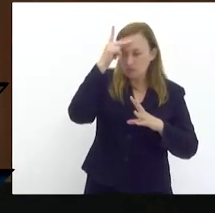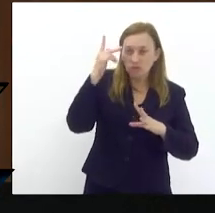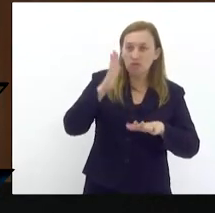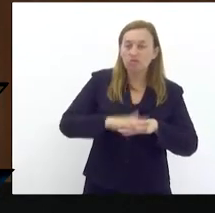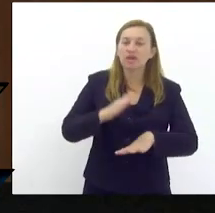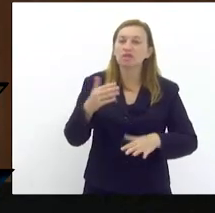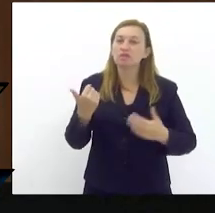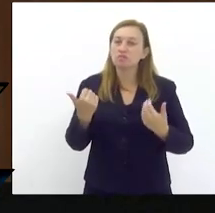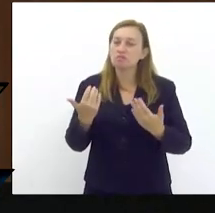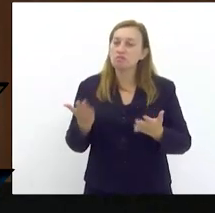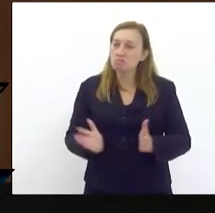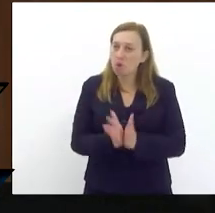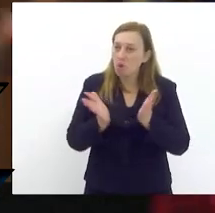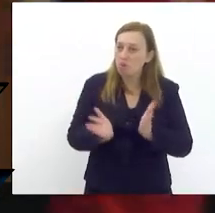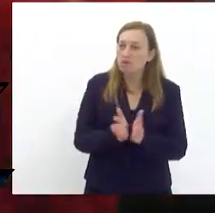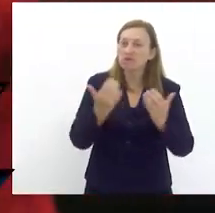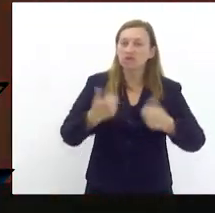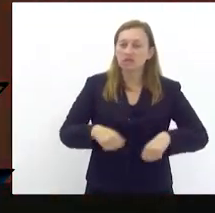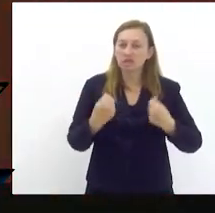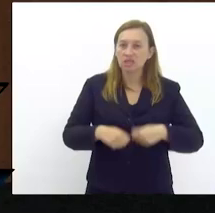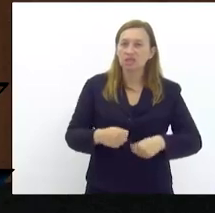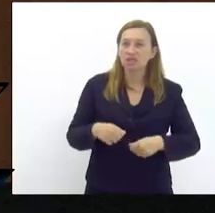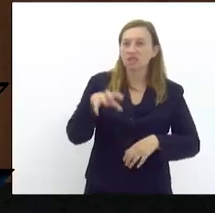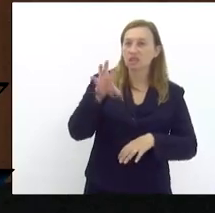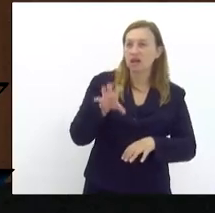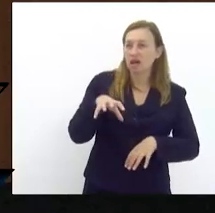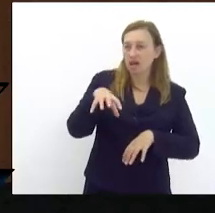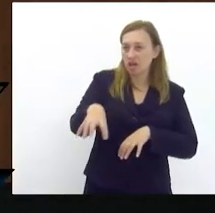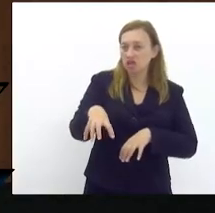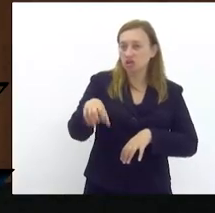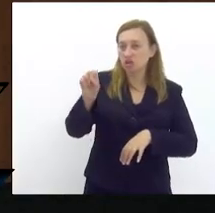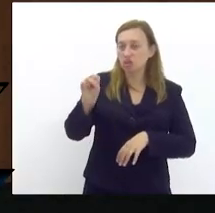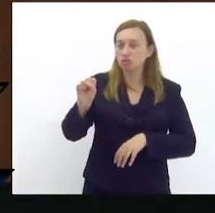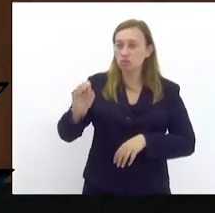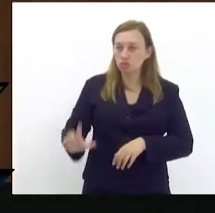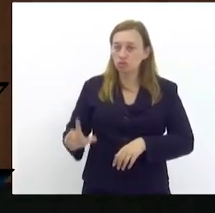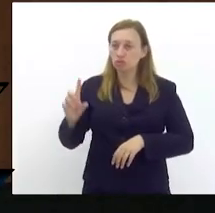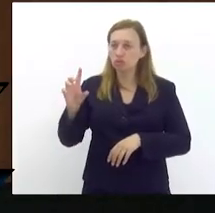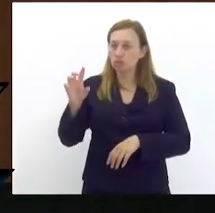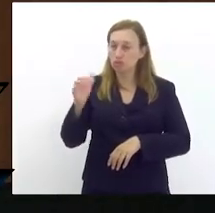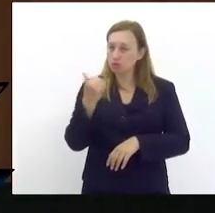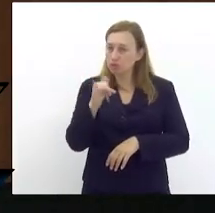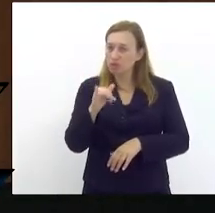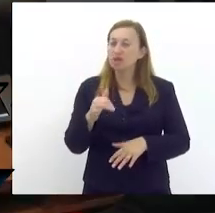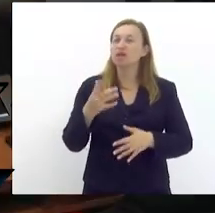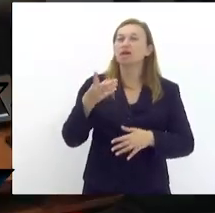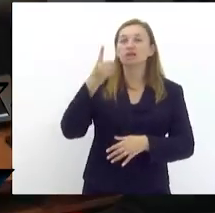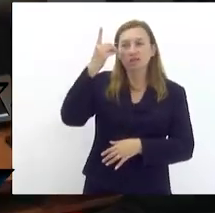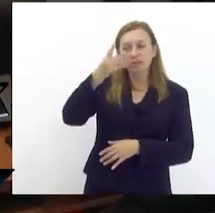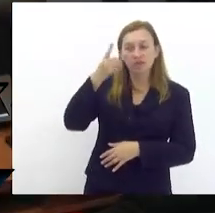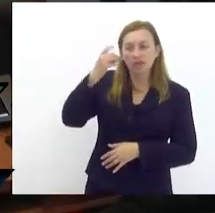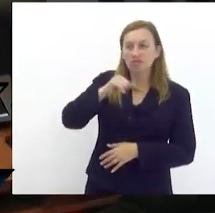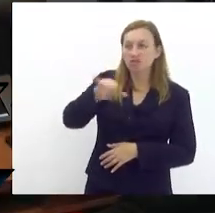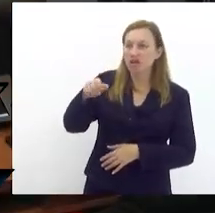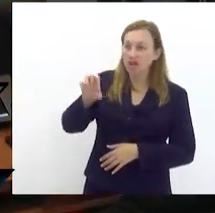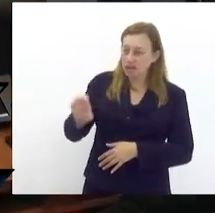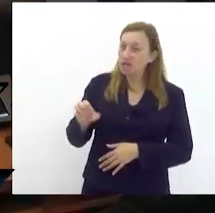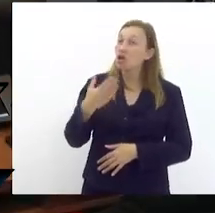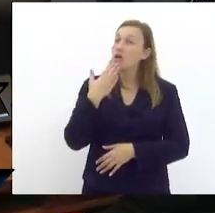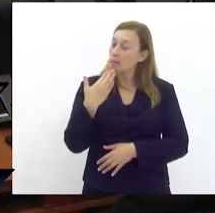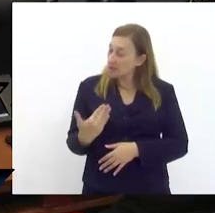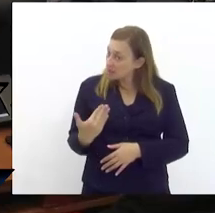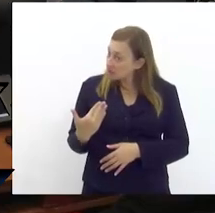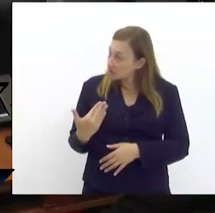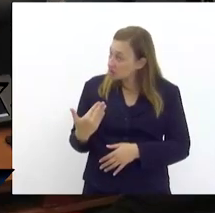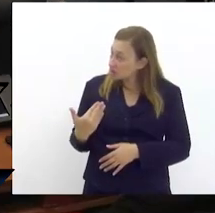necessitados da Região Sul Fluminense inclusive queria pedir Deputado Jari Deputado Jair tem inclusive queria pedir